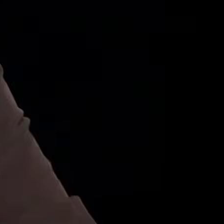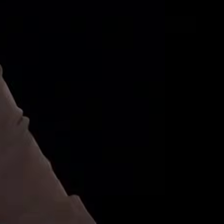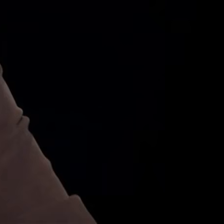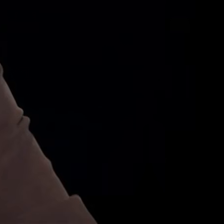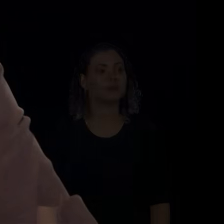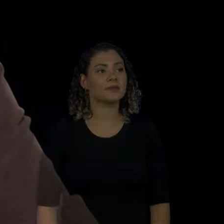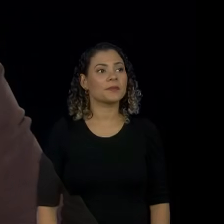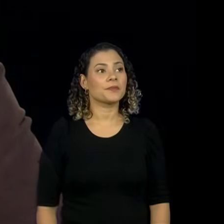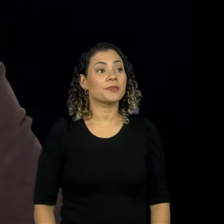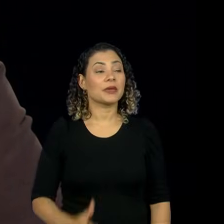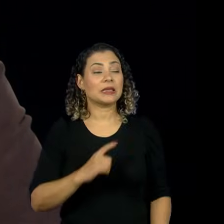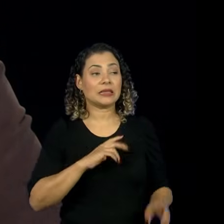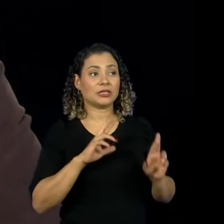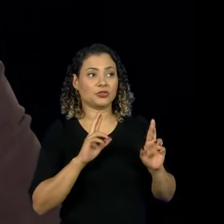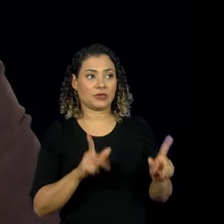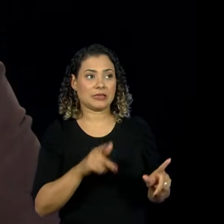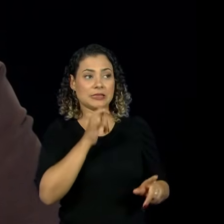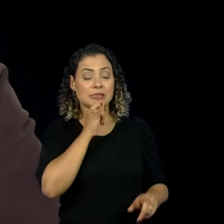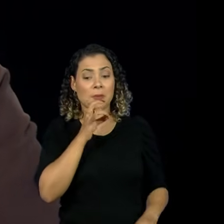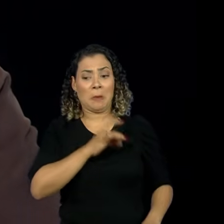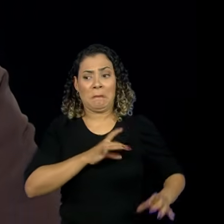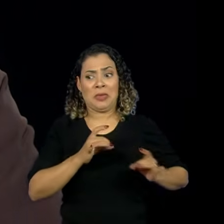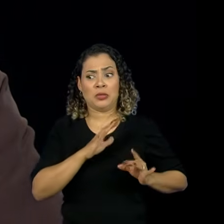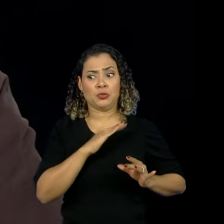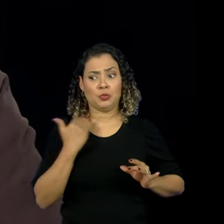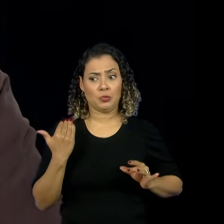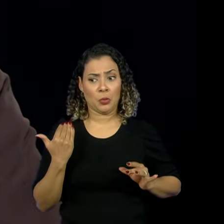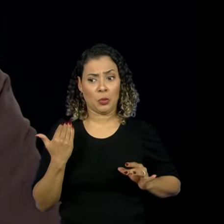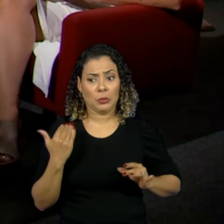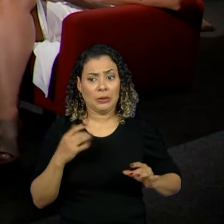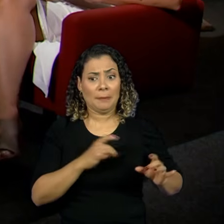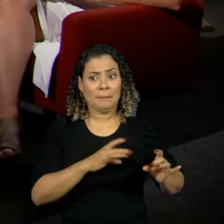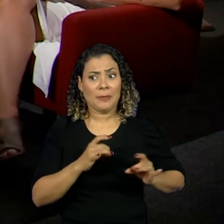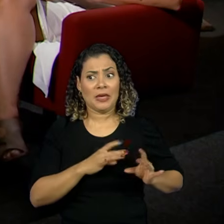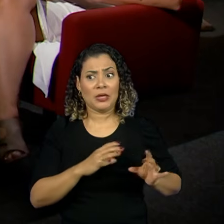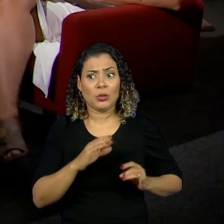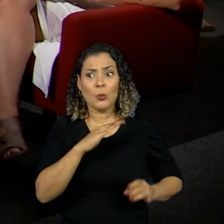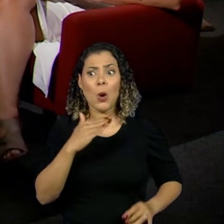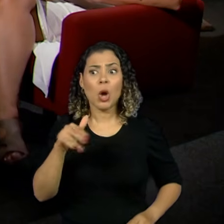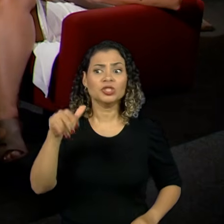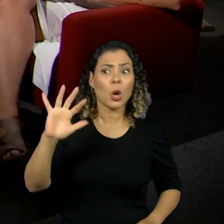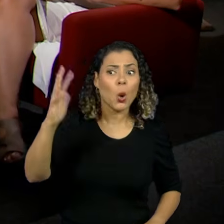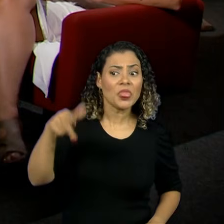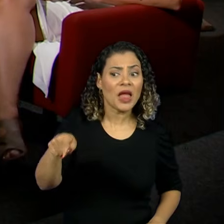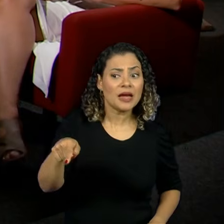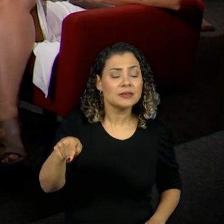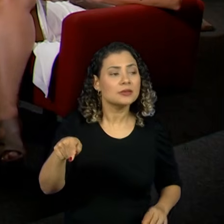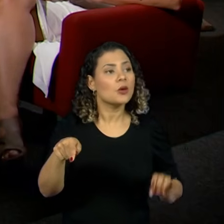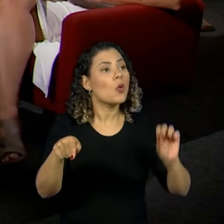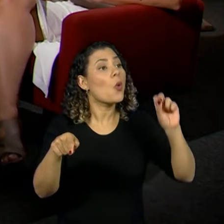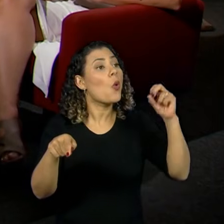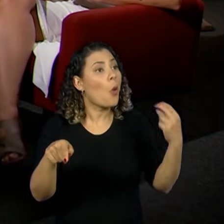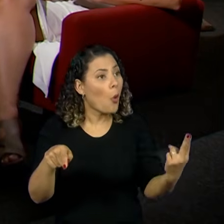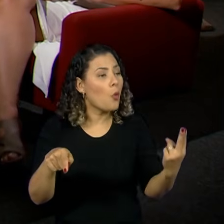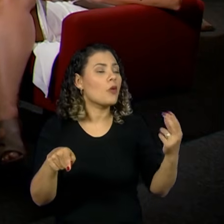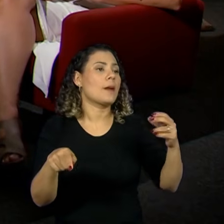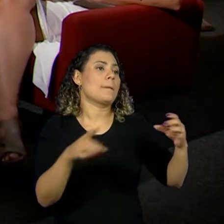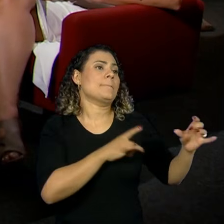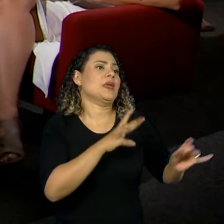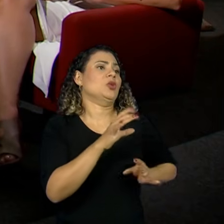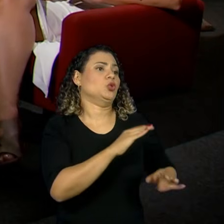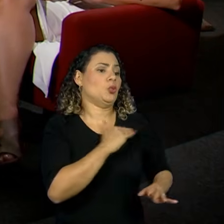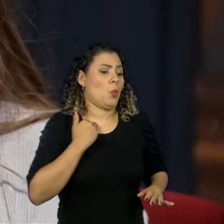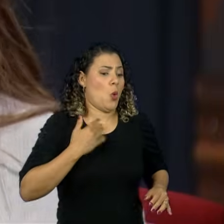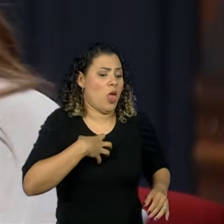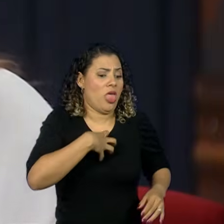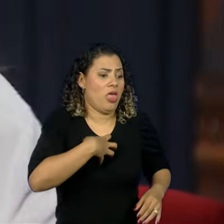Tem diferença entre ter medo da morte e ter medo de morrer? Tem. Quando a pessoa diz, eu tenho muito medo, eu pergunto,